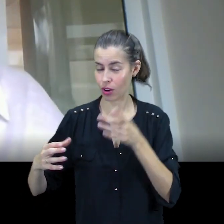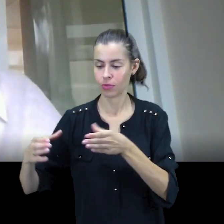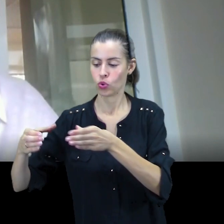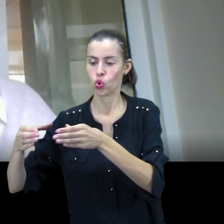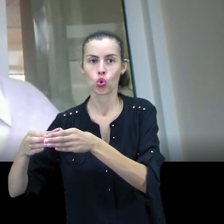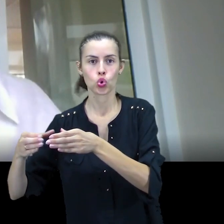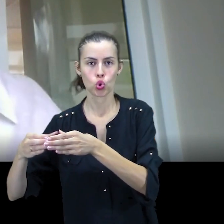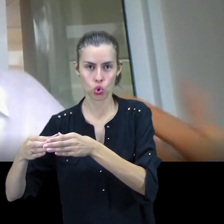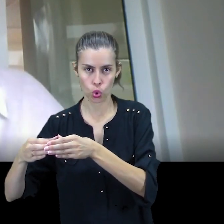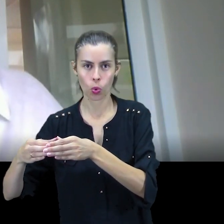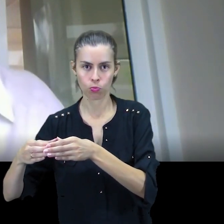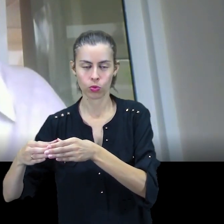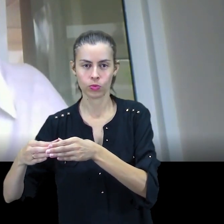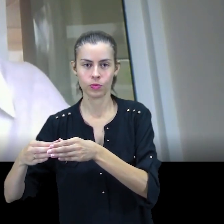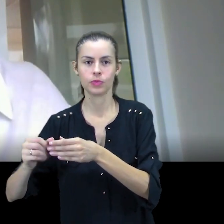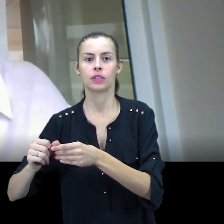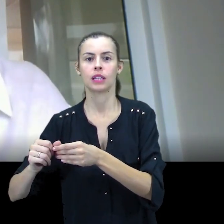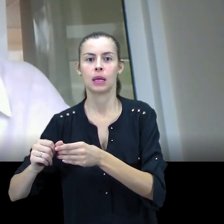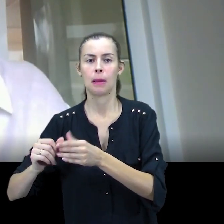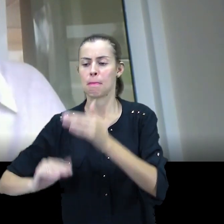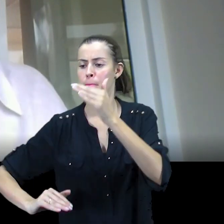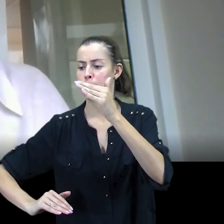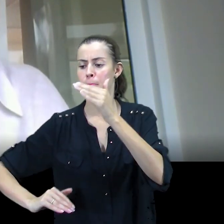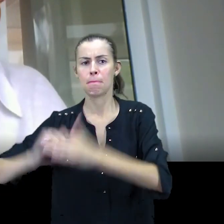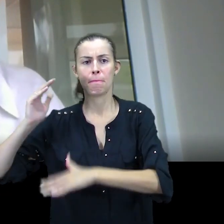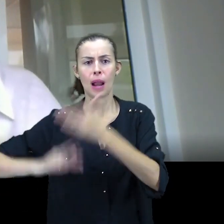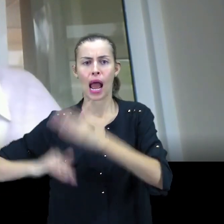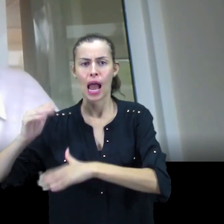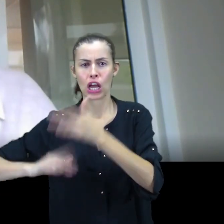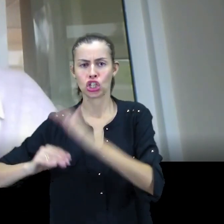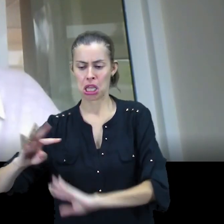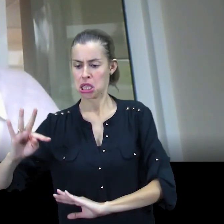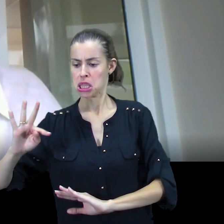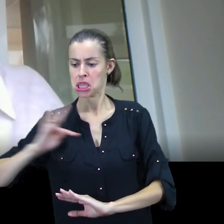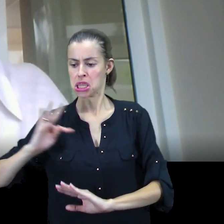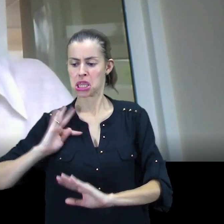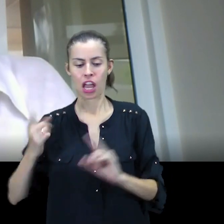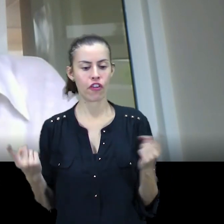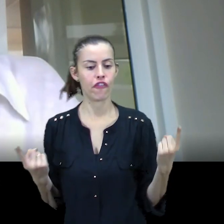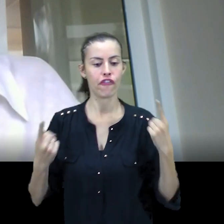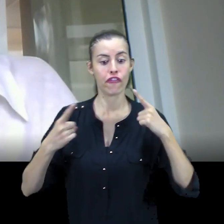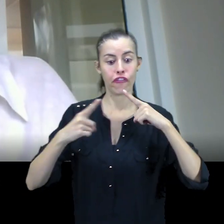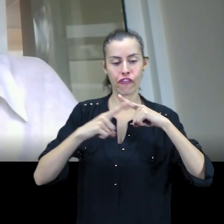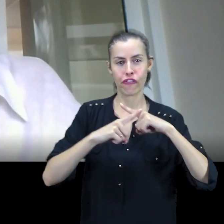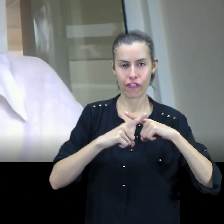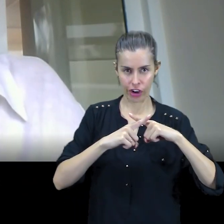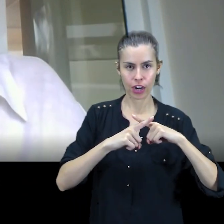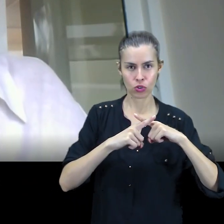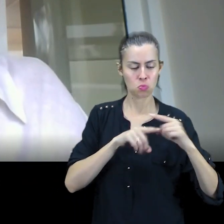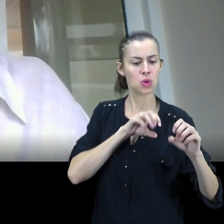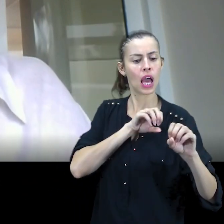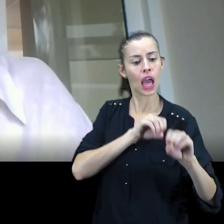educação em saúde para a formação cidadã e para que as populações pedissem muito mais para a gente do que